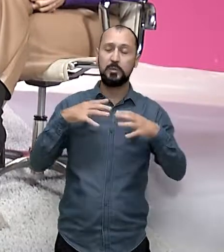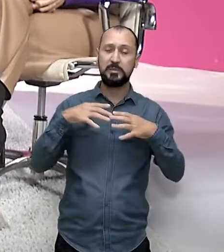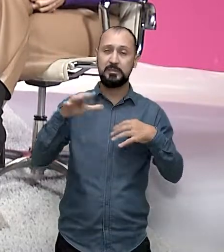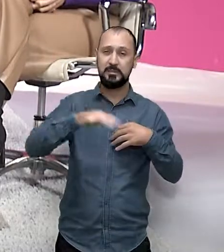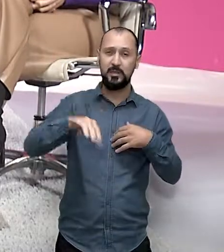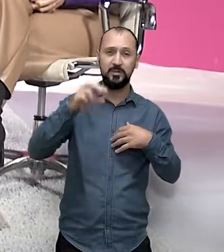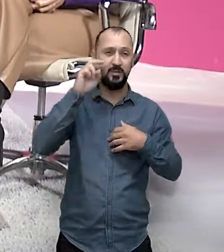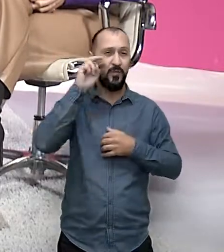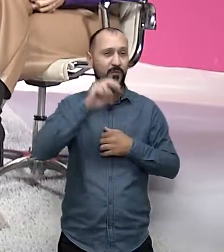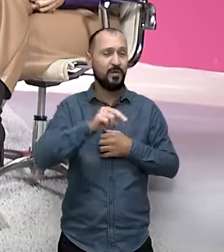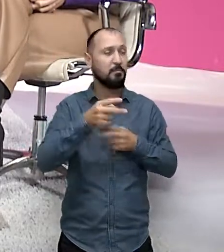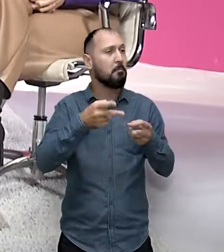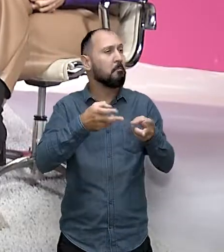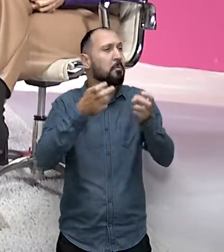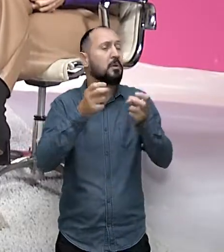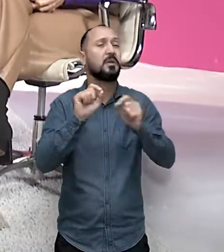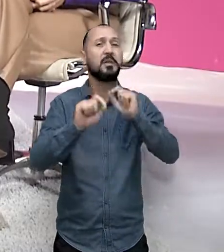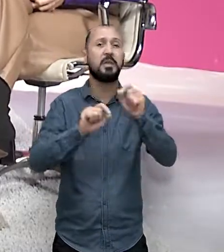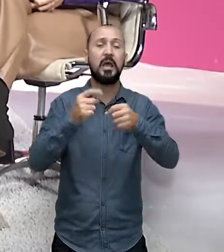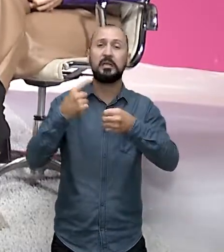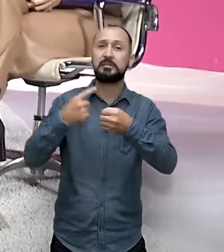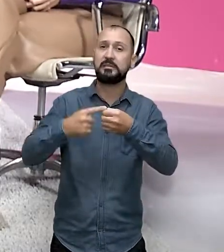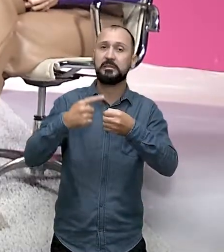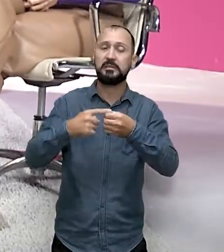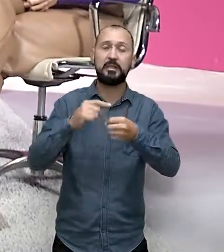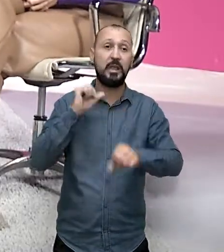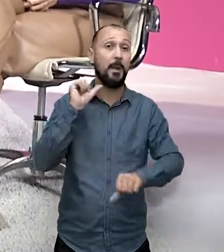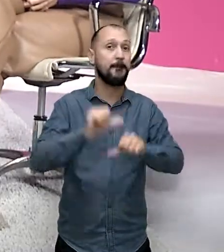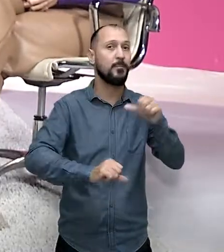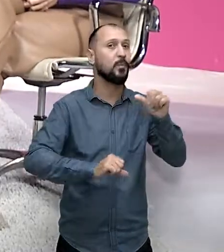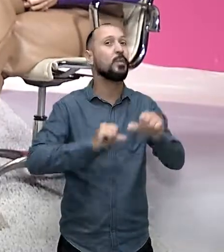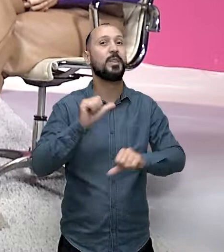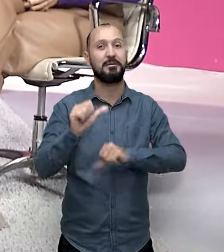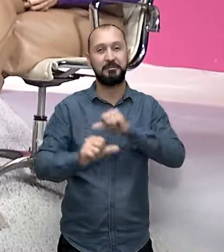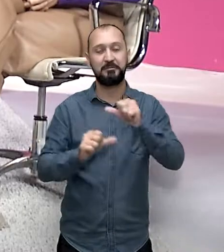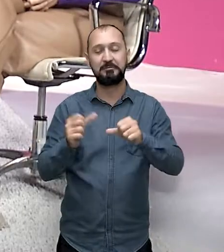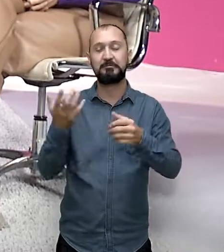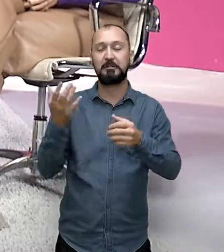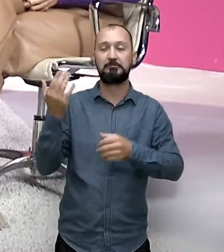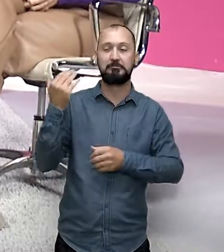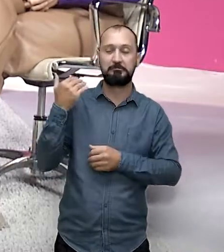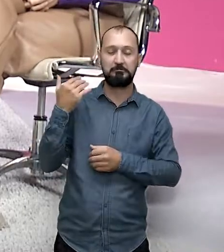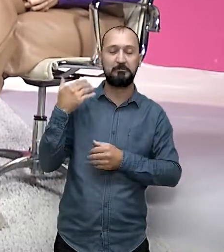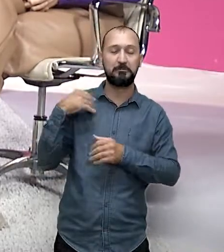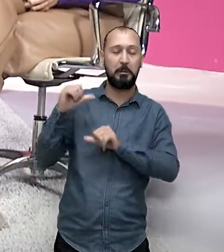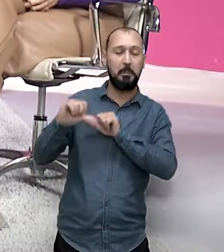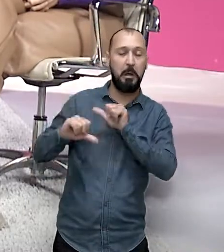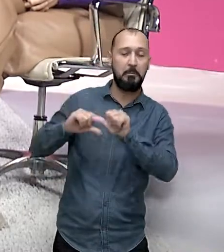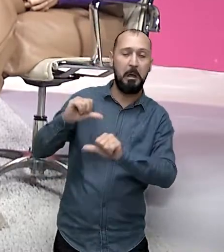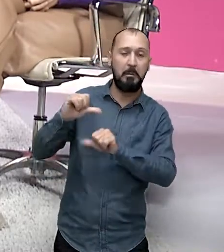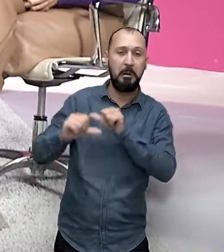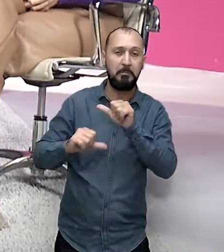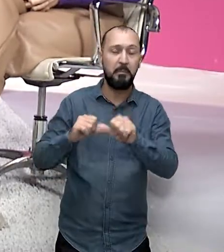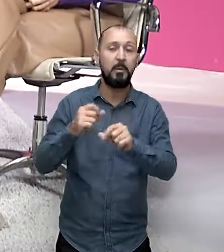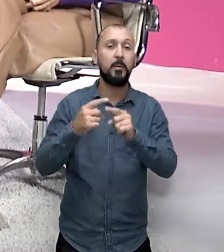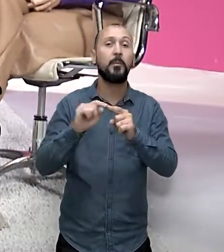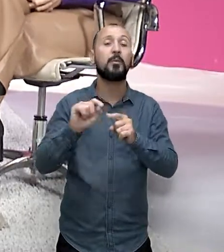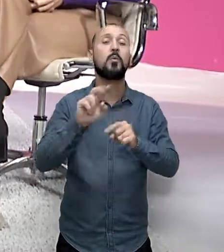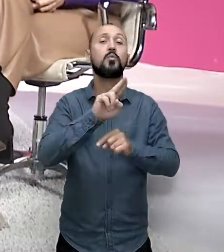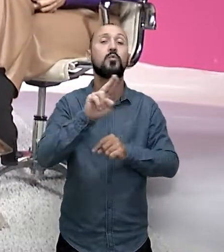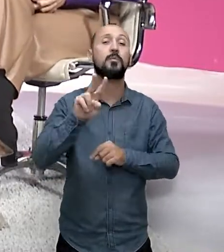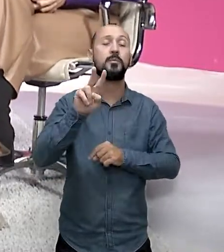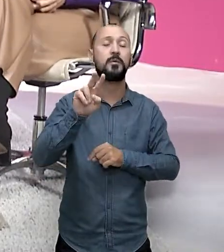nossa capital já deve ter percebido que a cidade está em constante transformação nos últimos tempos. Isso se deve